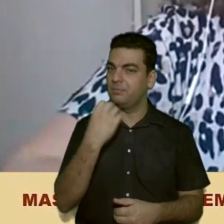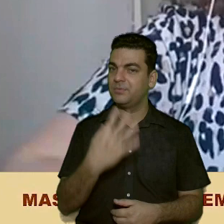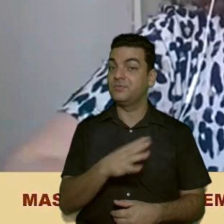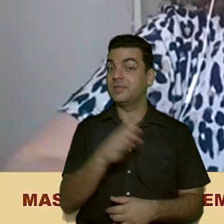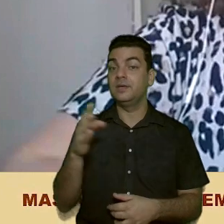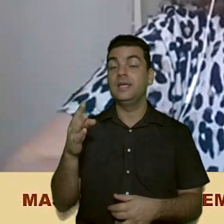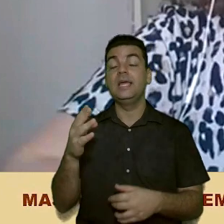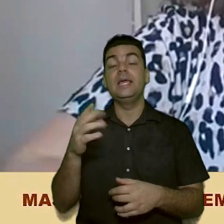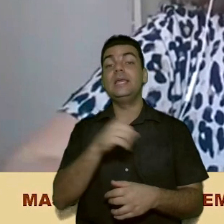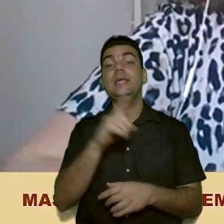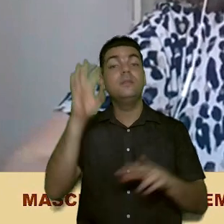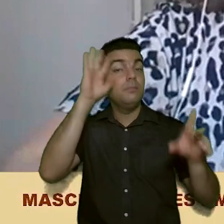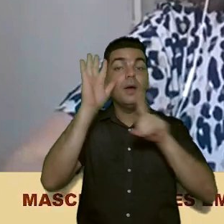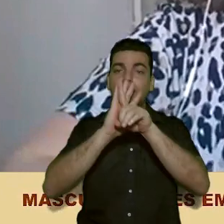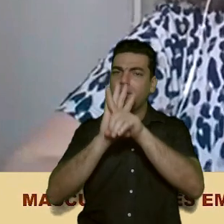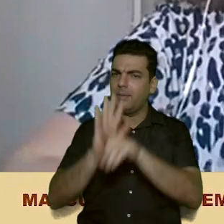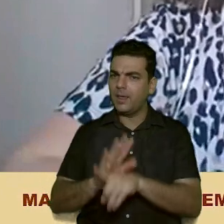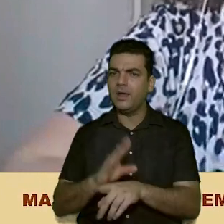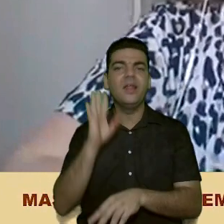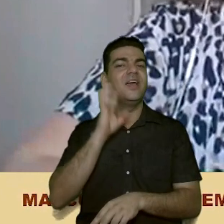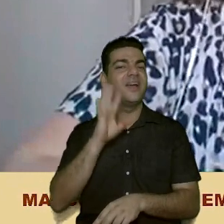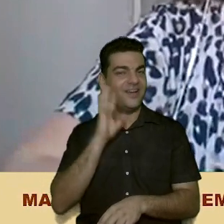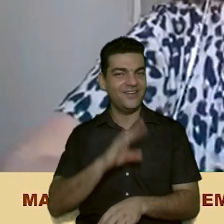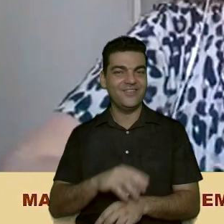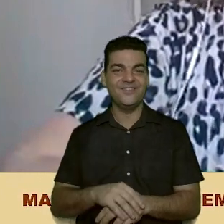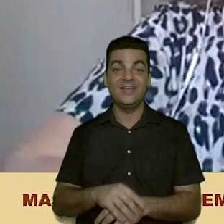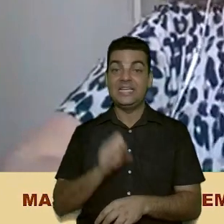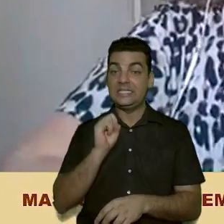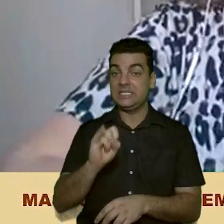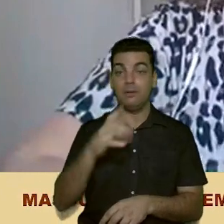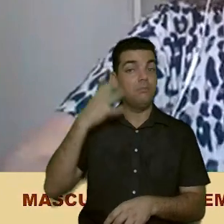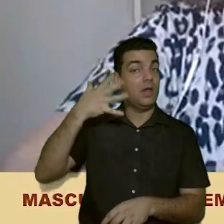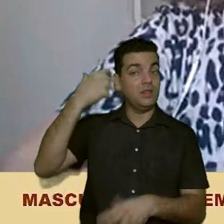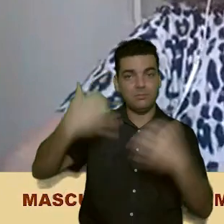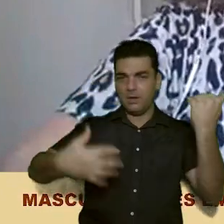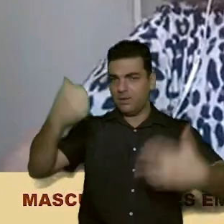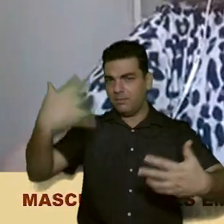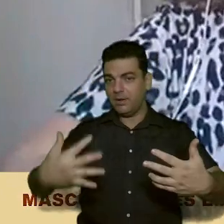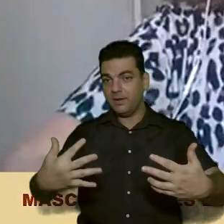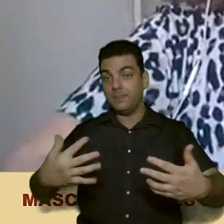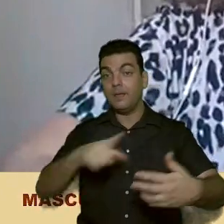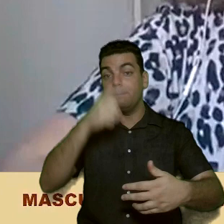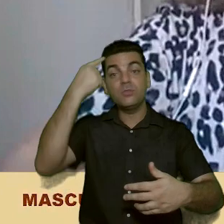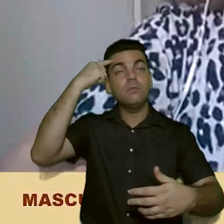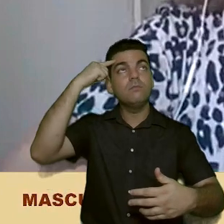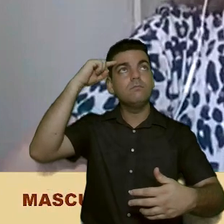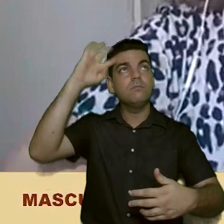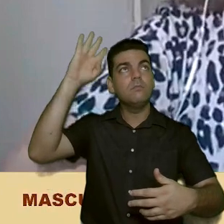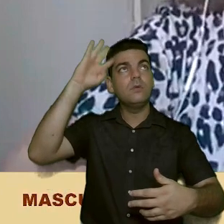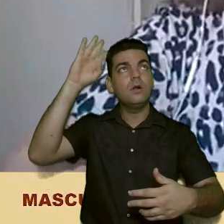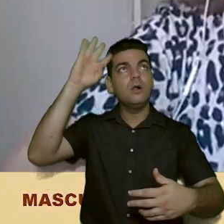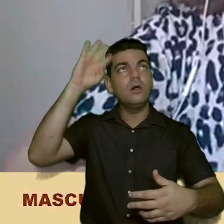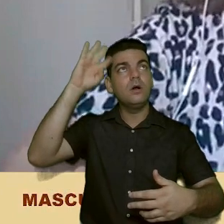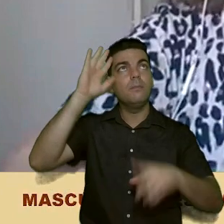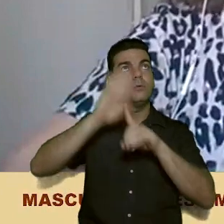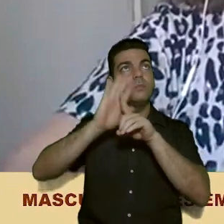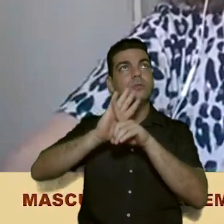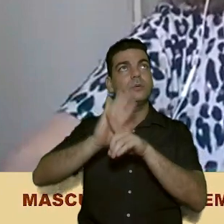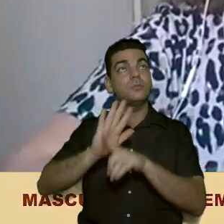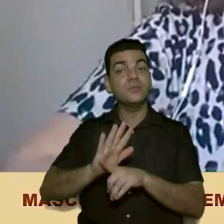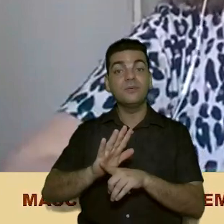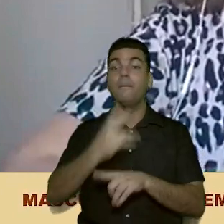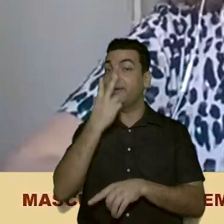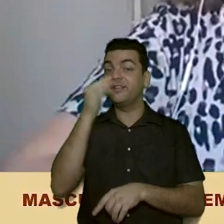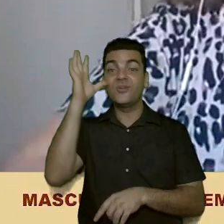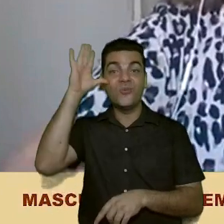elogios, infelizmente nosso tempo é curto, mas é bom que as perguntas surjam, né? Que eu acho que um evento ele é produtivo quando a gente sai